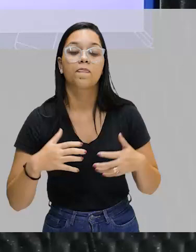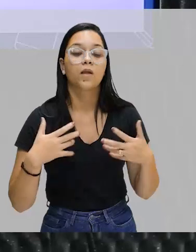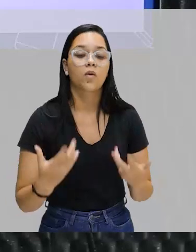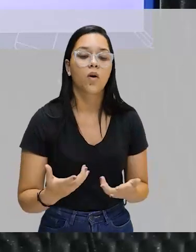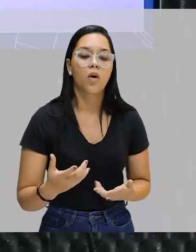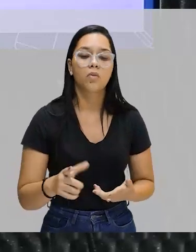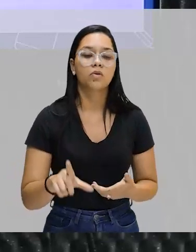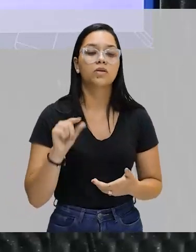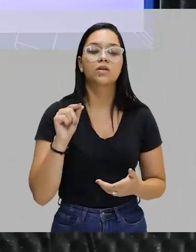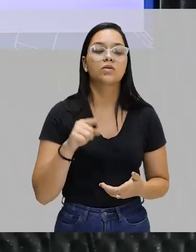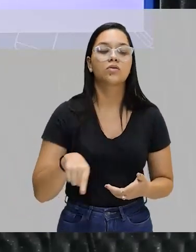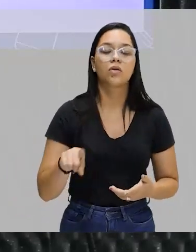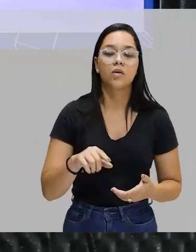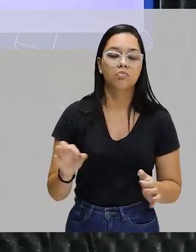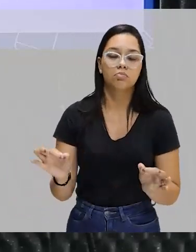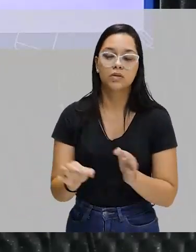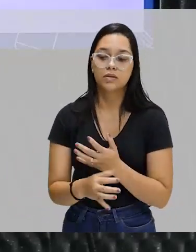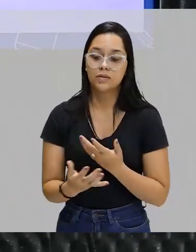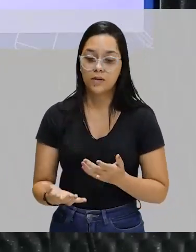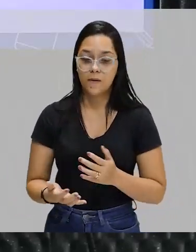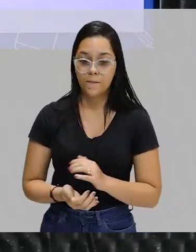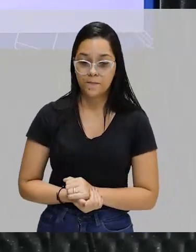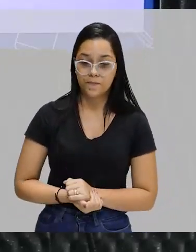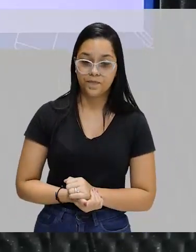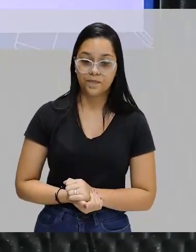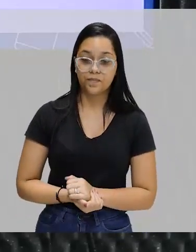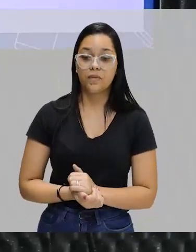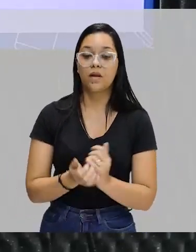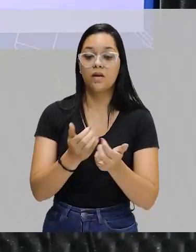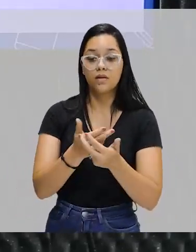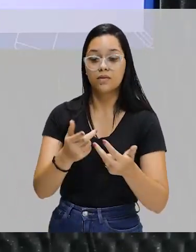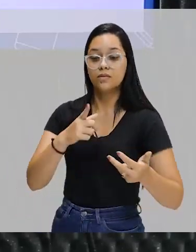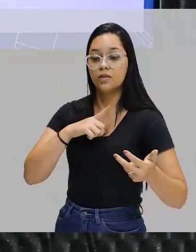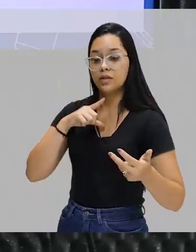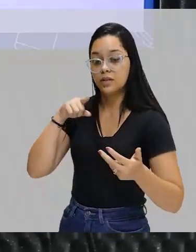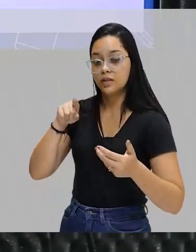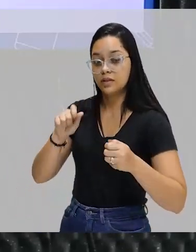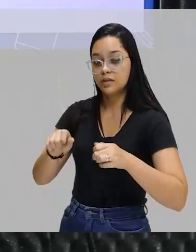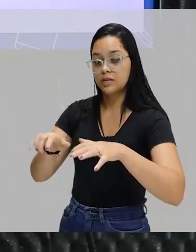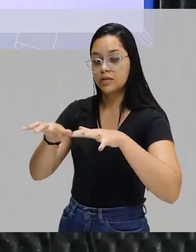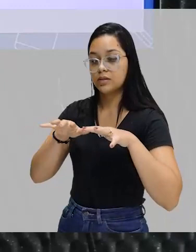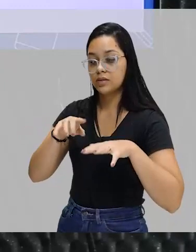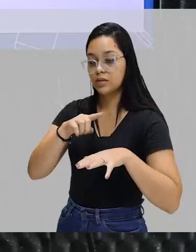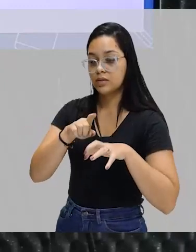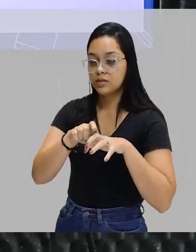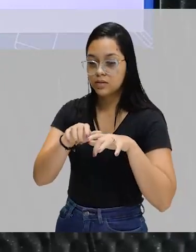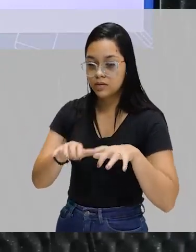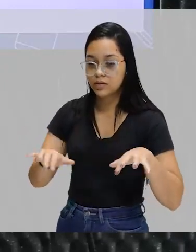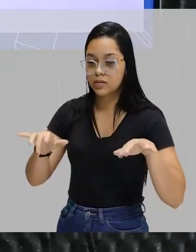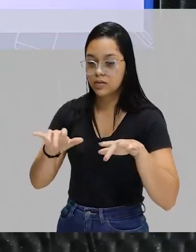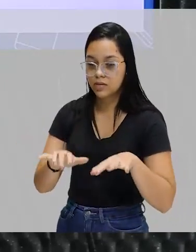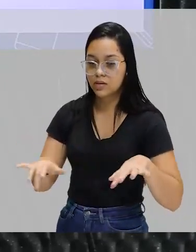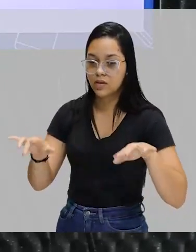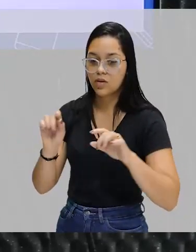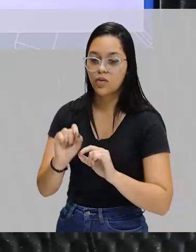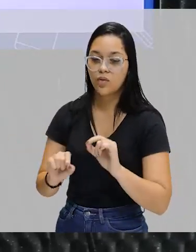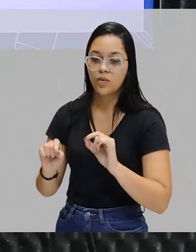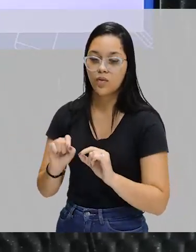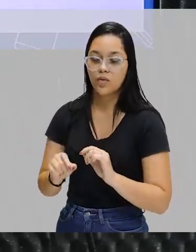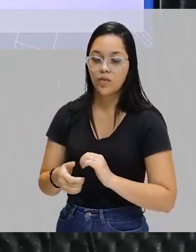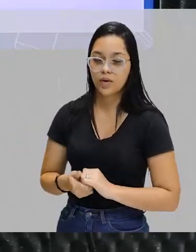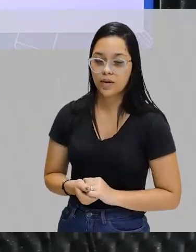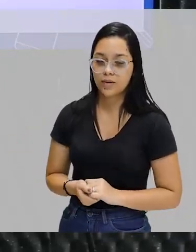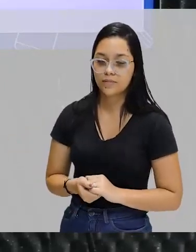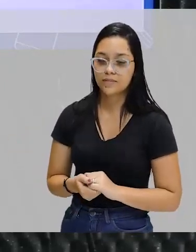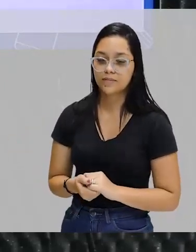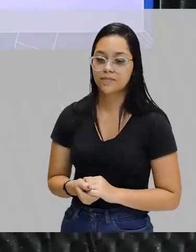qual opção vocês escolheriam para completar? Há muitas pessoas no concerto do eminente pianista, visto que trata-se de